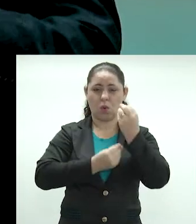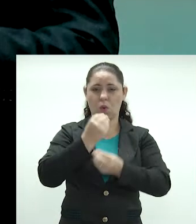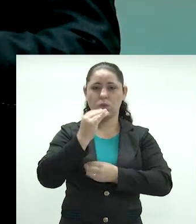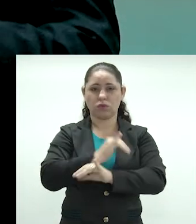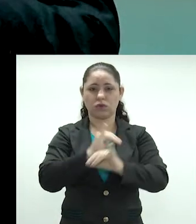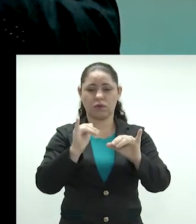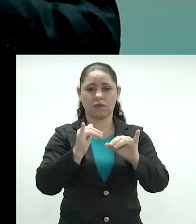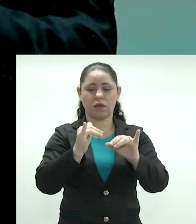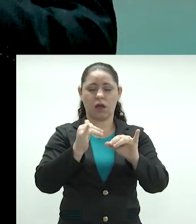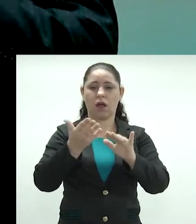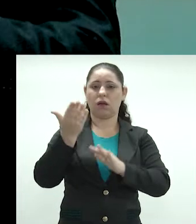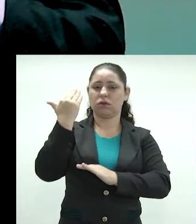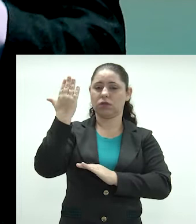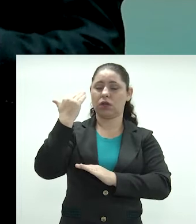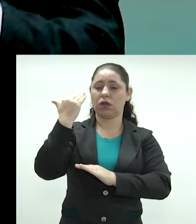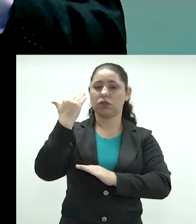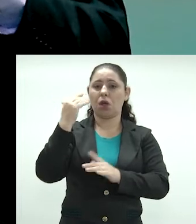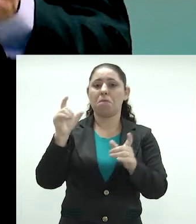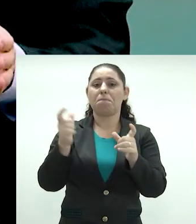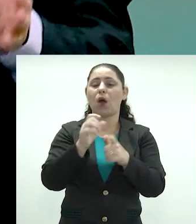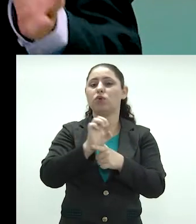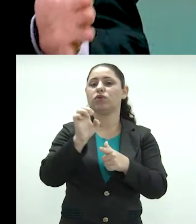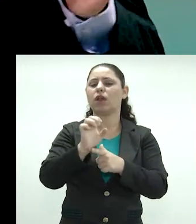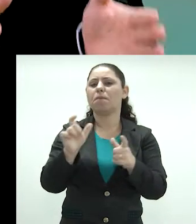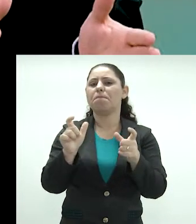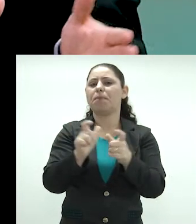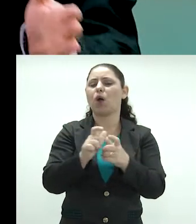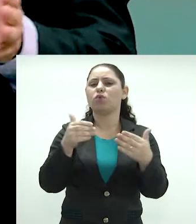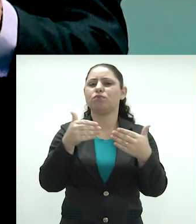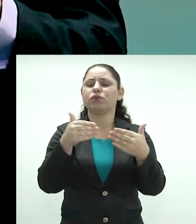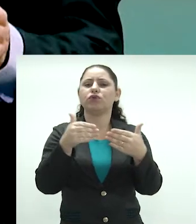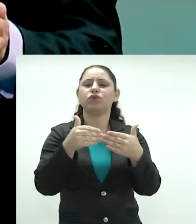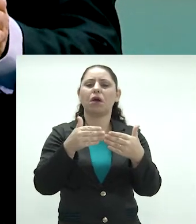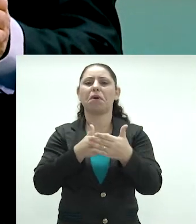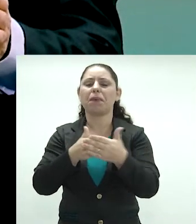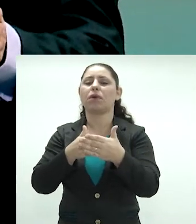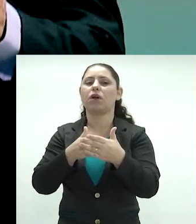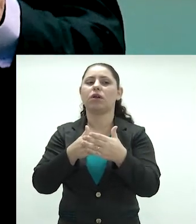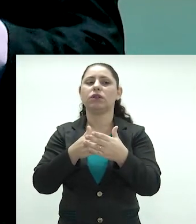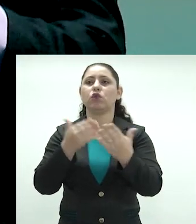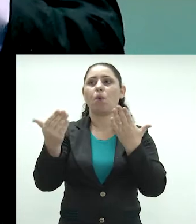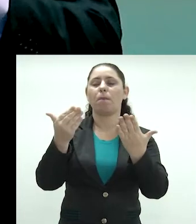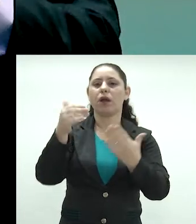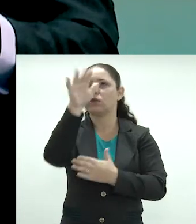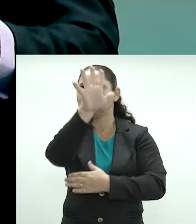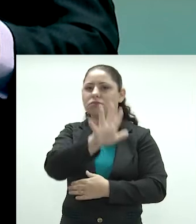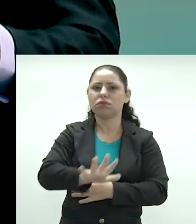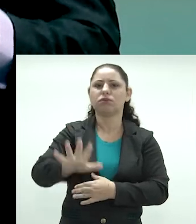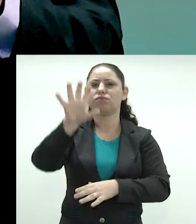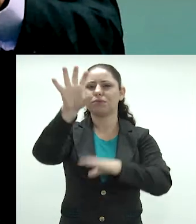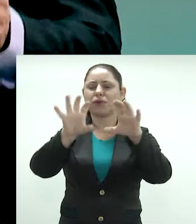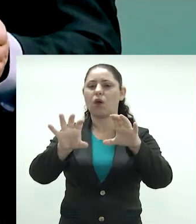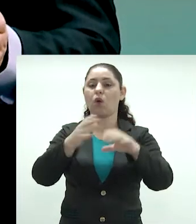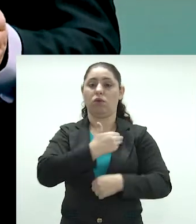no bloco anterior, vem sendo um dos poucos estados que temos pouquíssimas medidas restritivas perto do resto do Brasil. Nesse aspecto, os